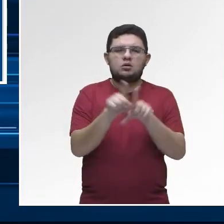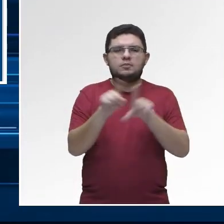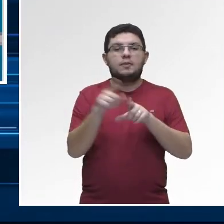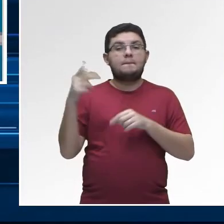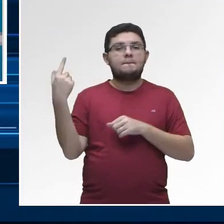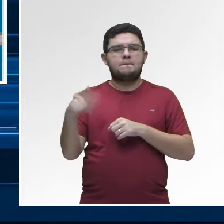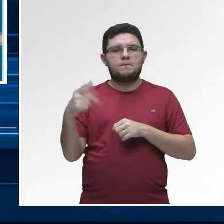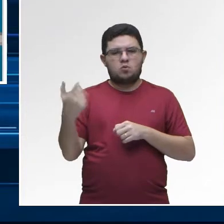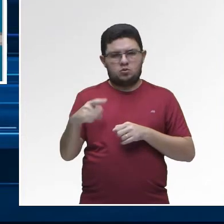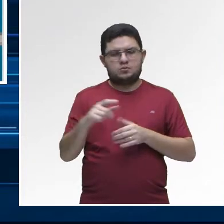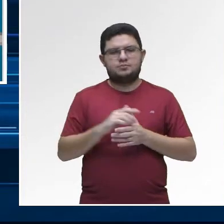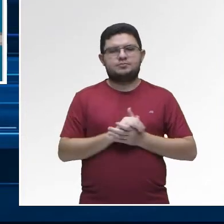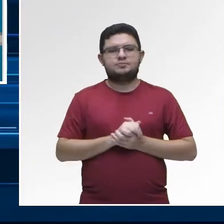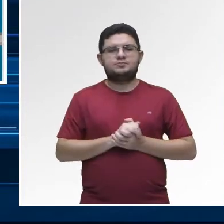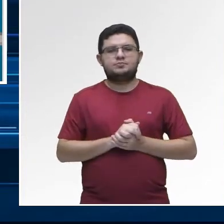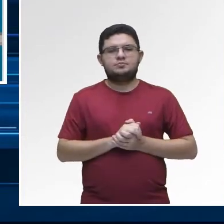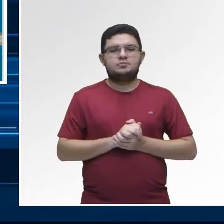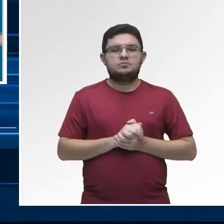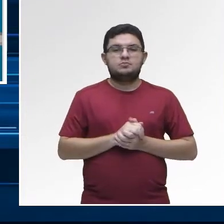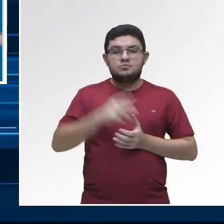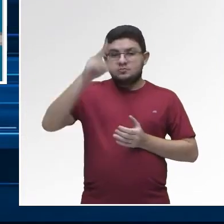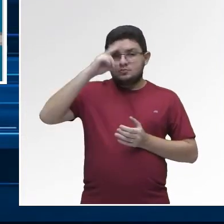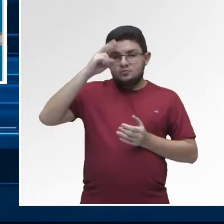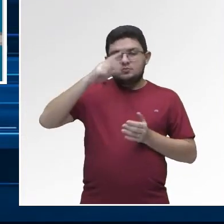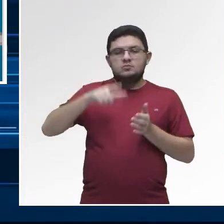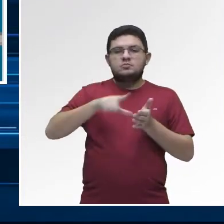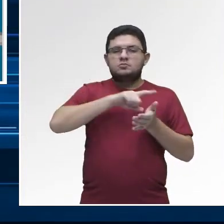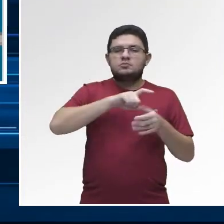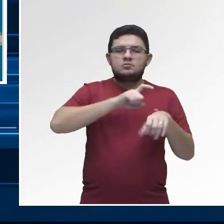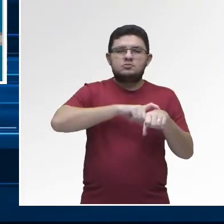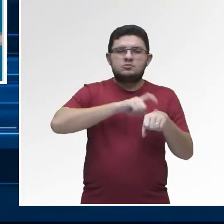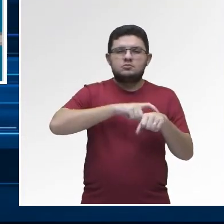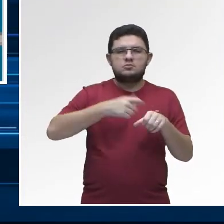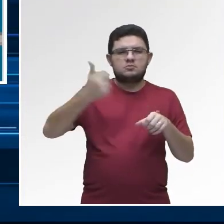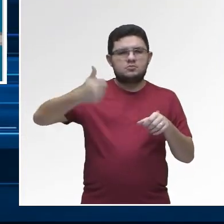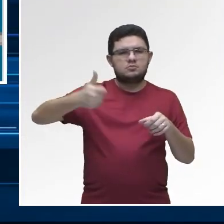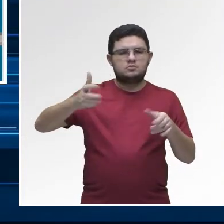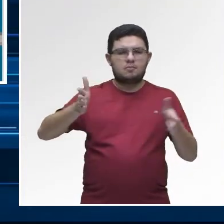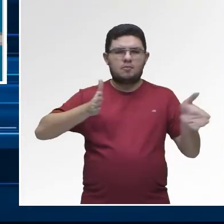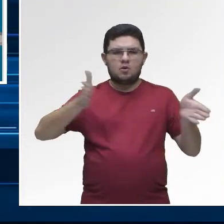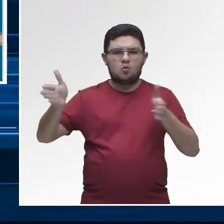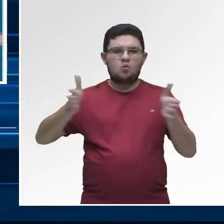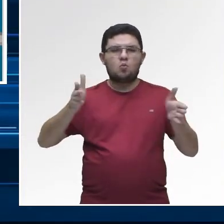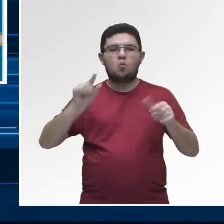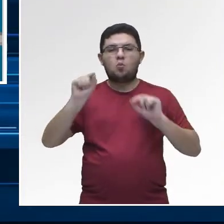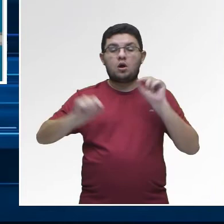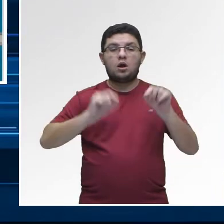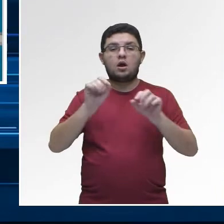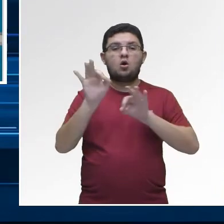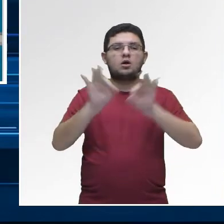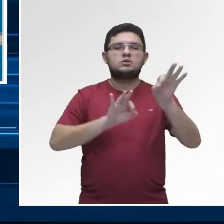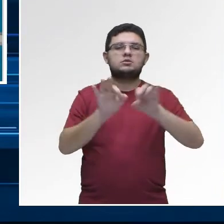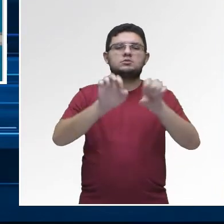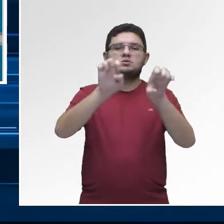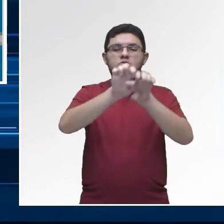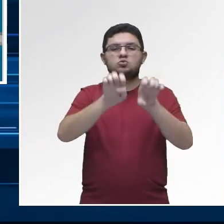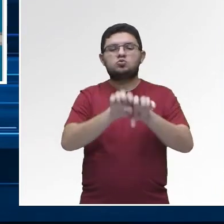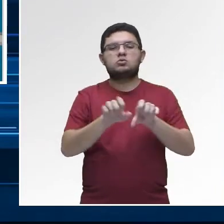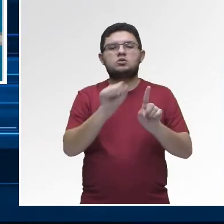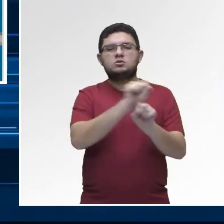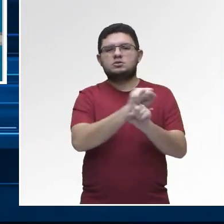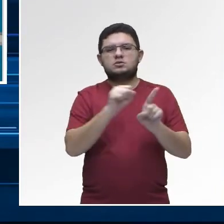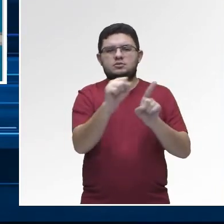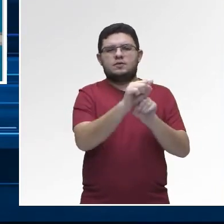certo? No primeiro momento, nós vimos aí a sociedade estamental, né? Sociedade feudal, uma sociedade estamental, constituída